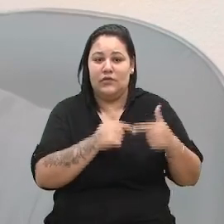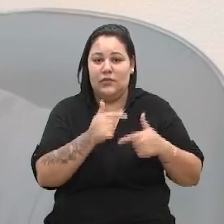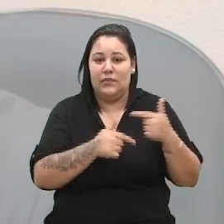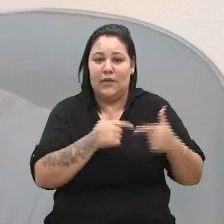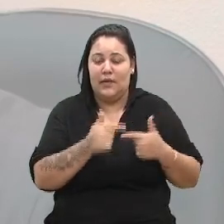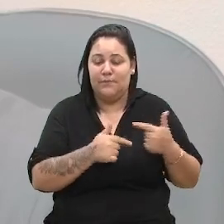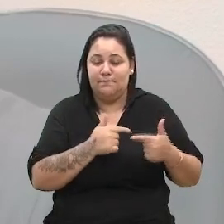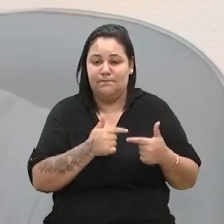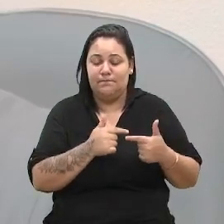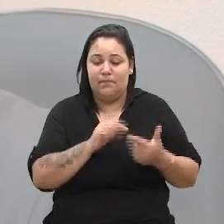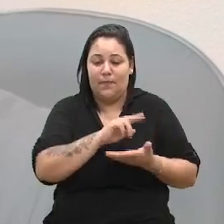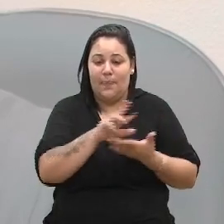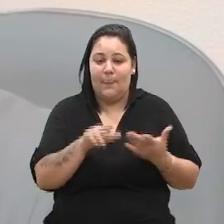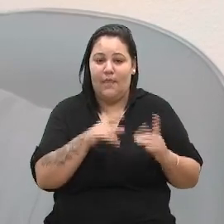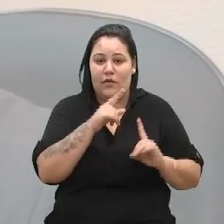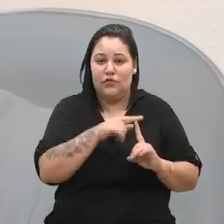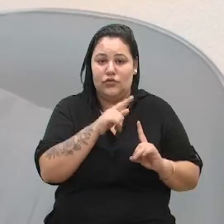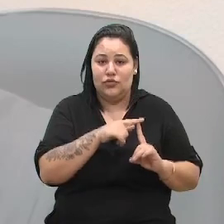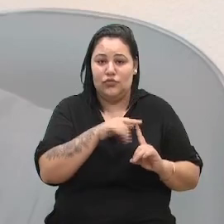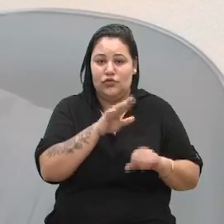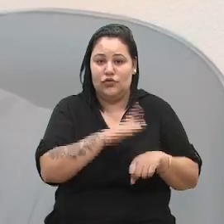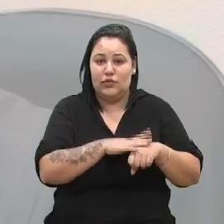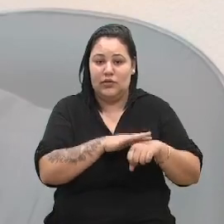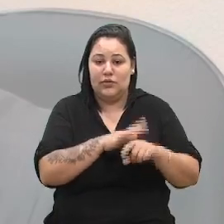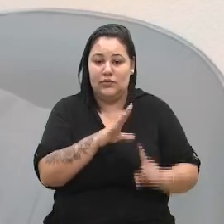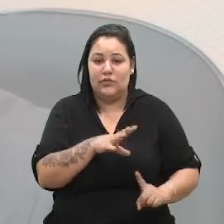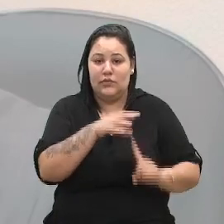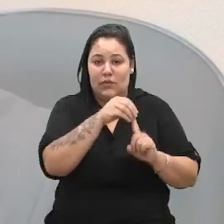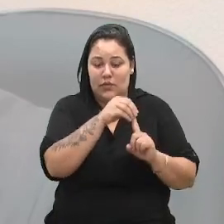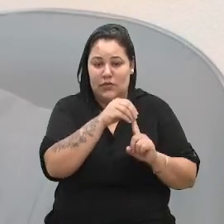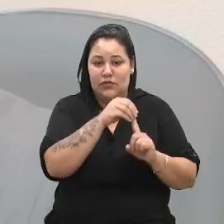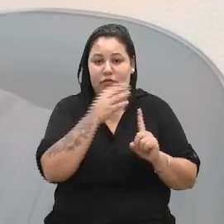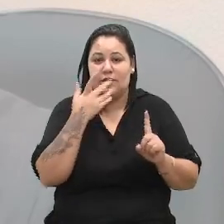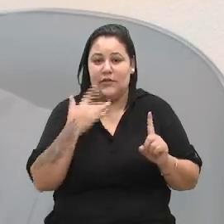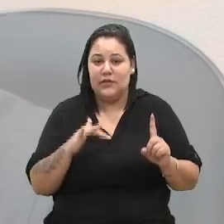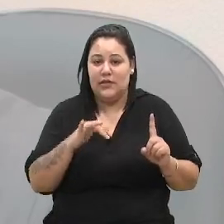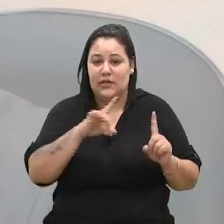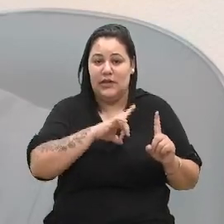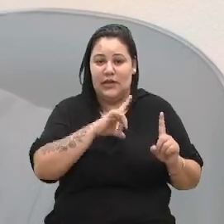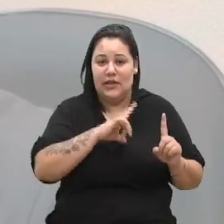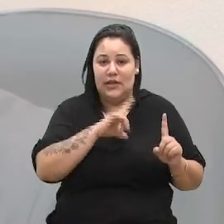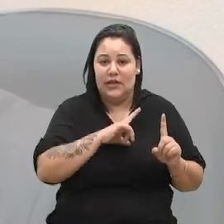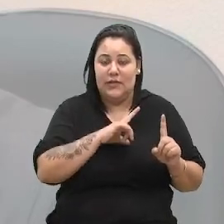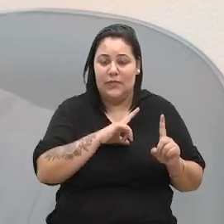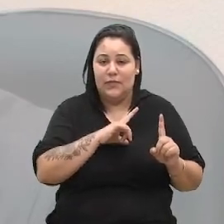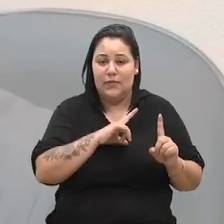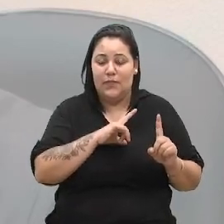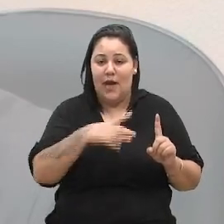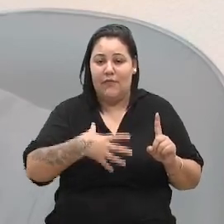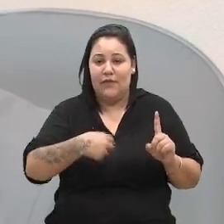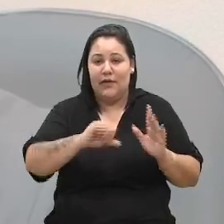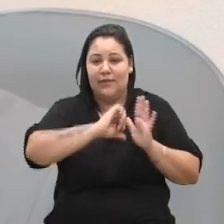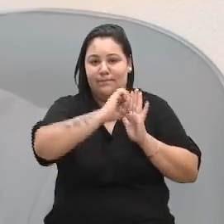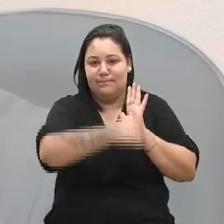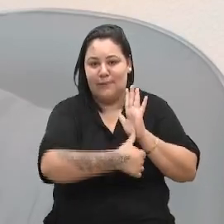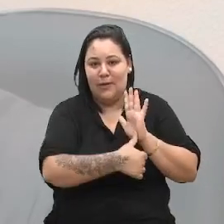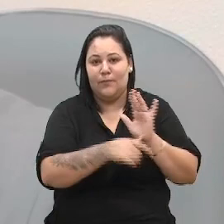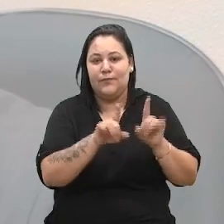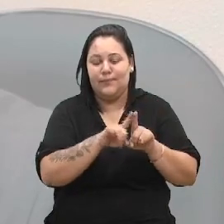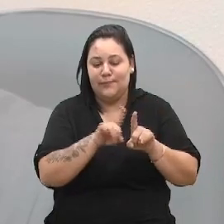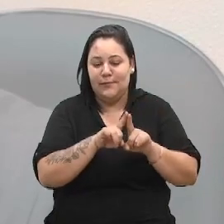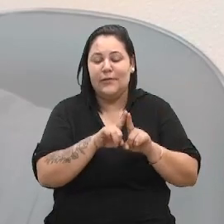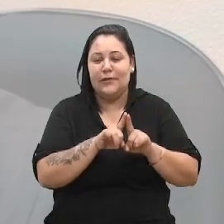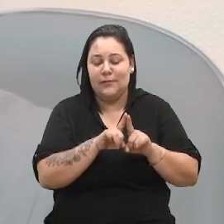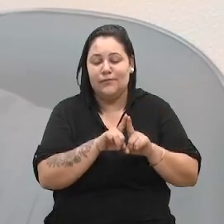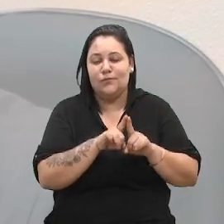de doenças, principalmente com crianças. Ele tem uma filha que é Down e ele tem uma força muito grande nessa